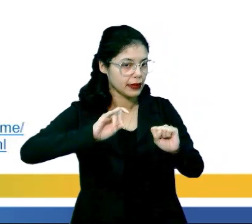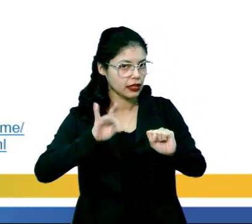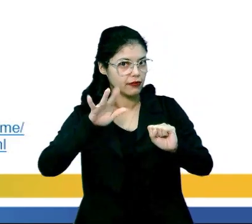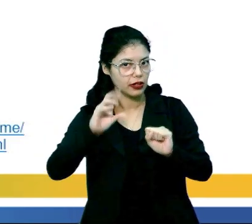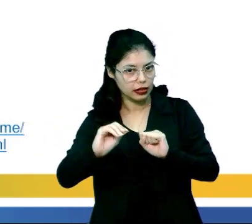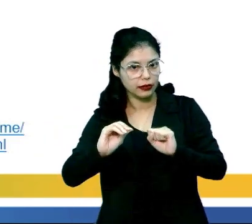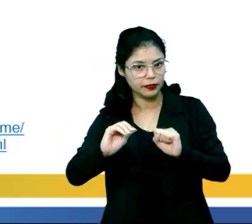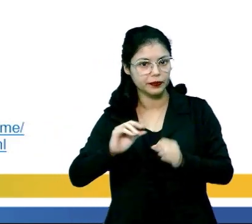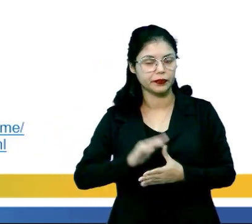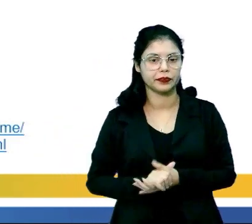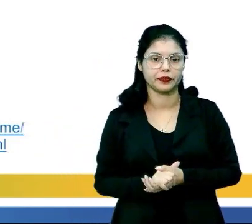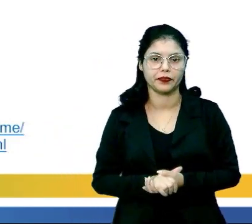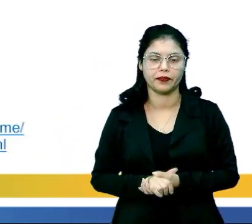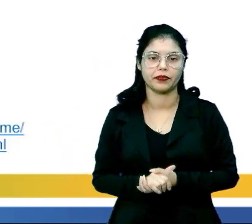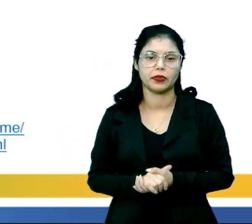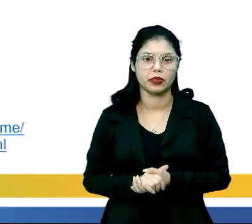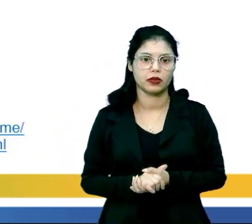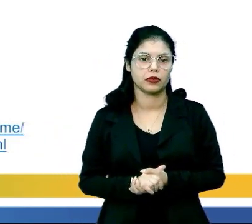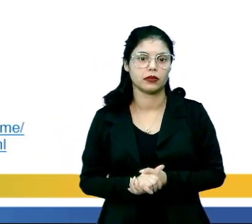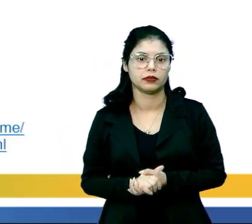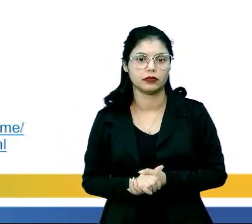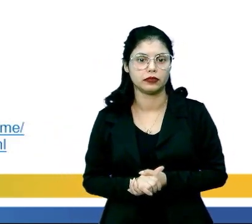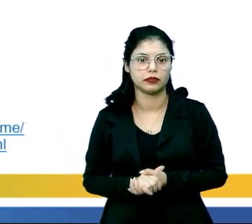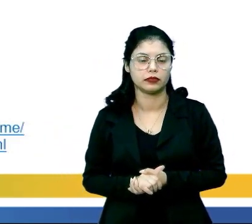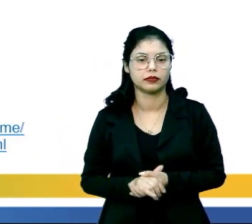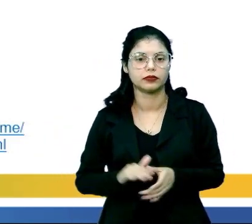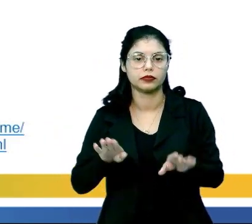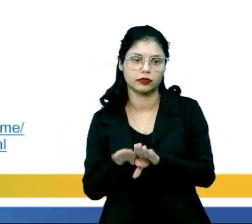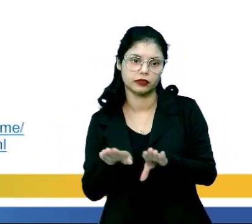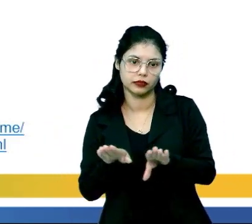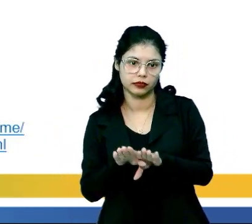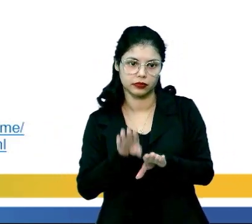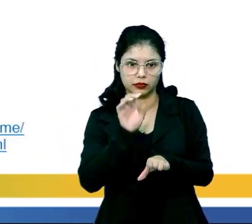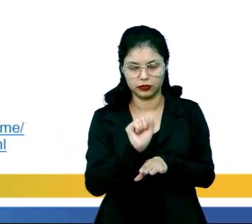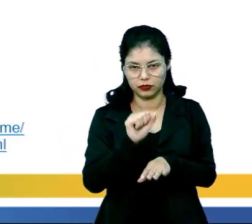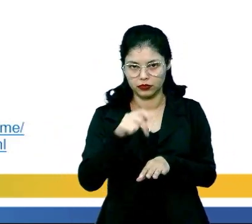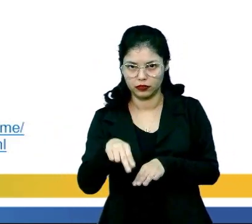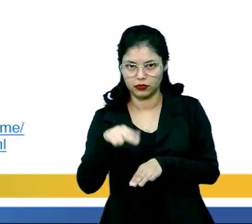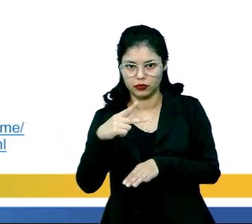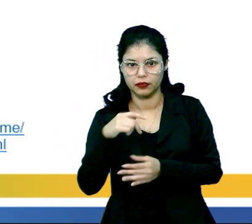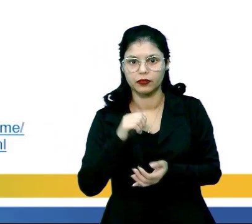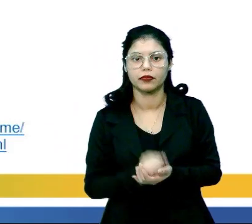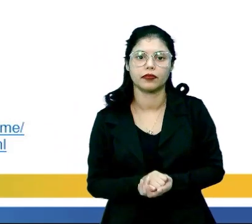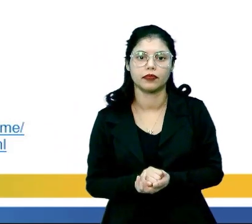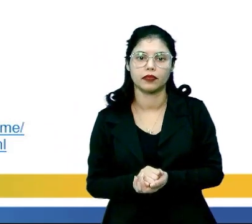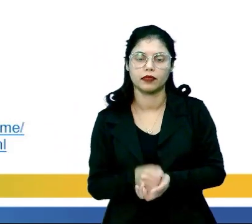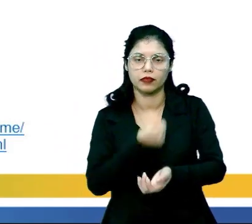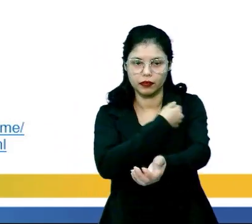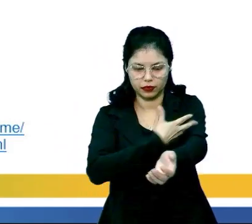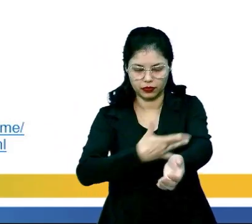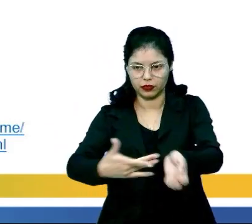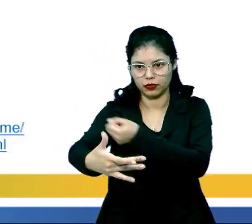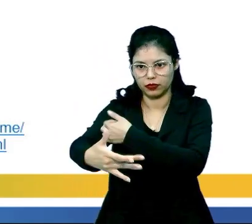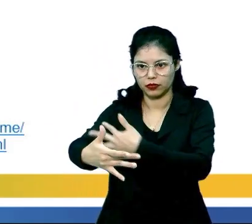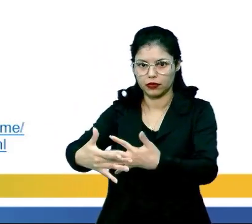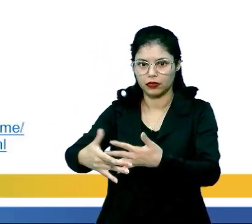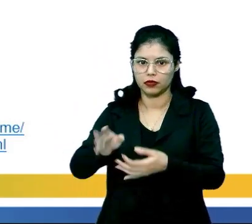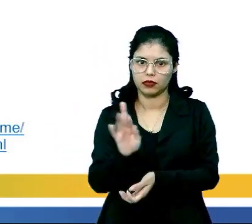nervoso, só que se chama periférico, conhecido também como SNP. São os nervos e